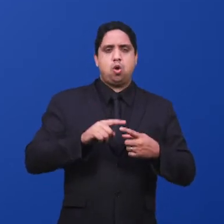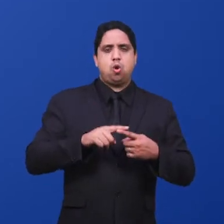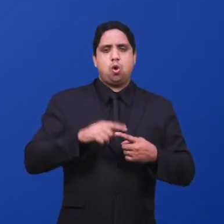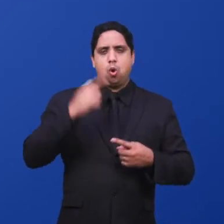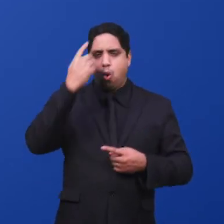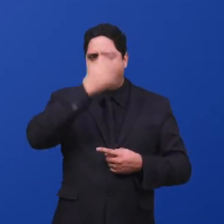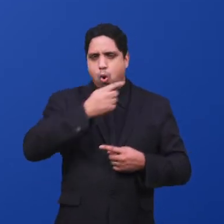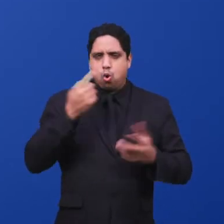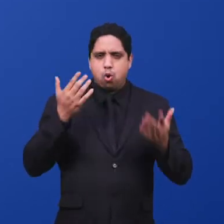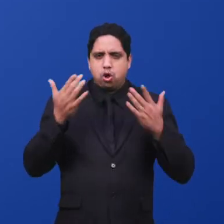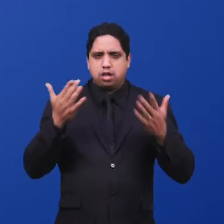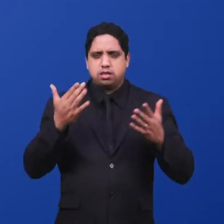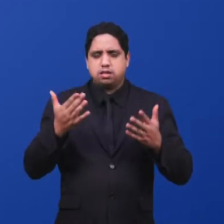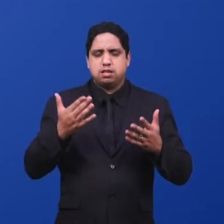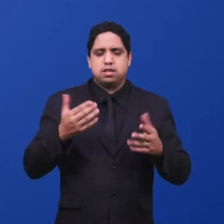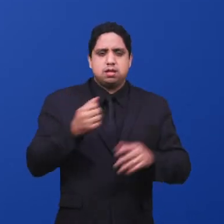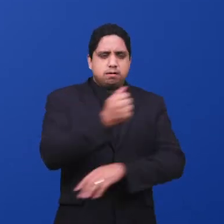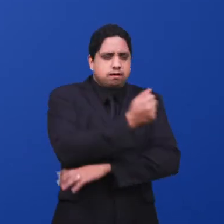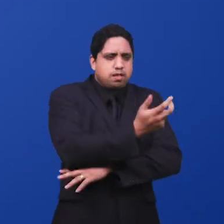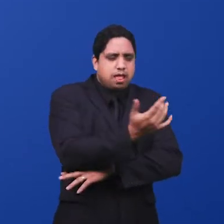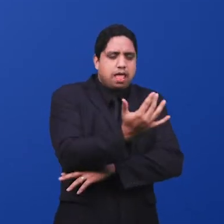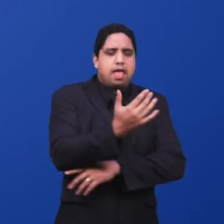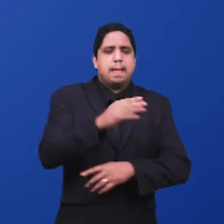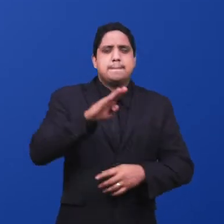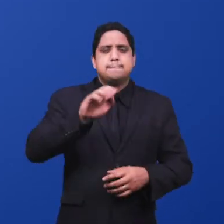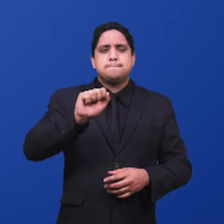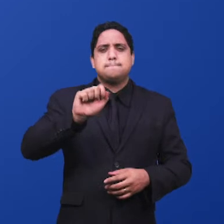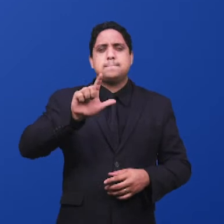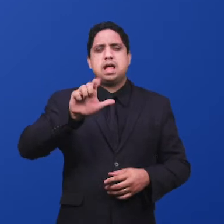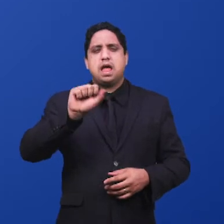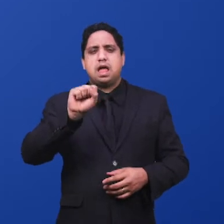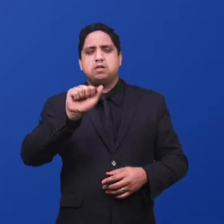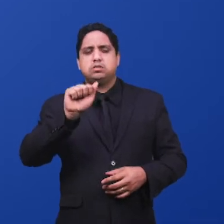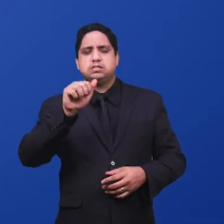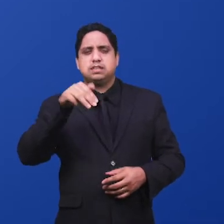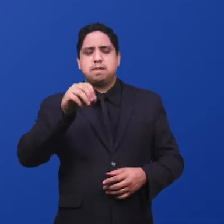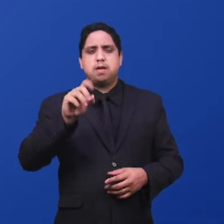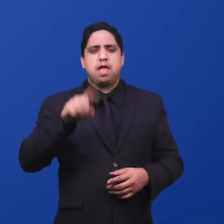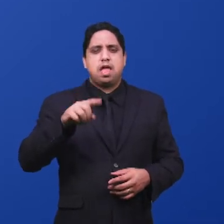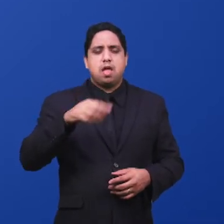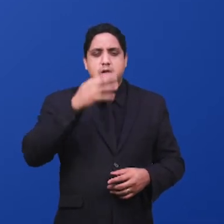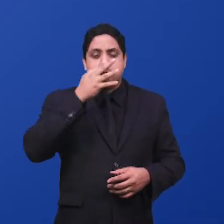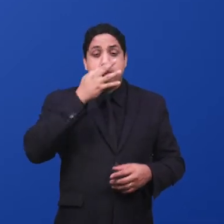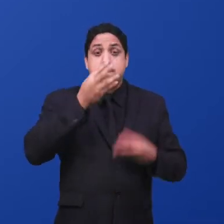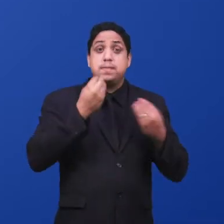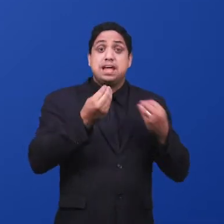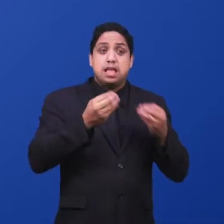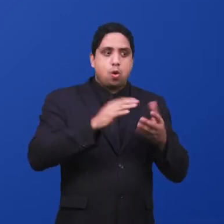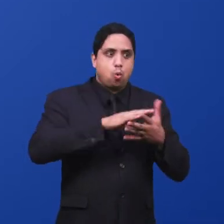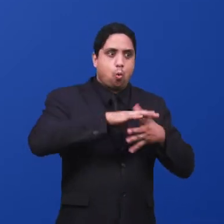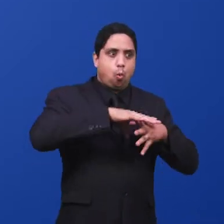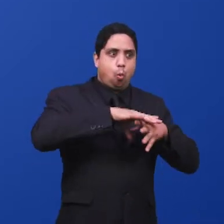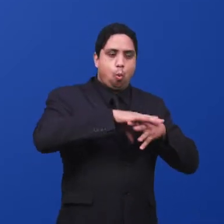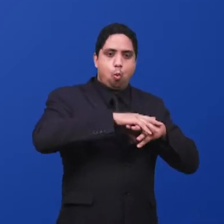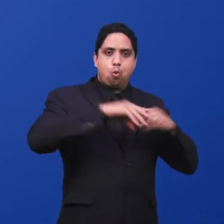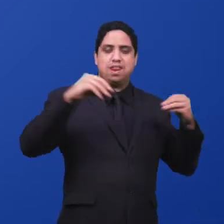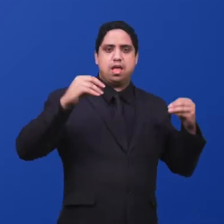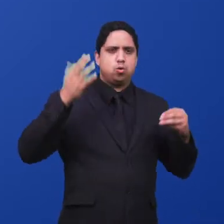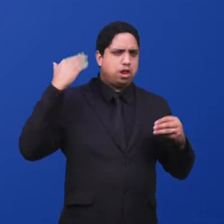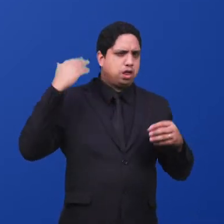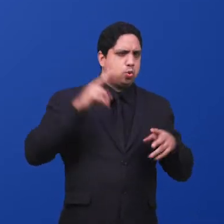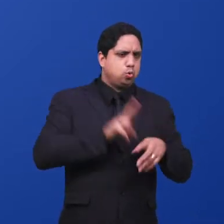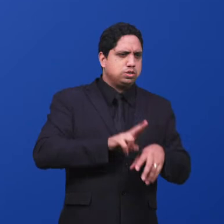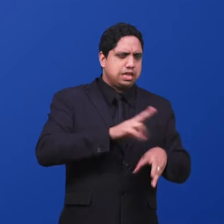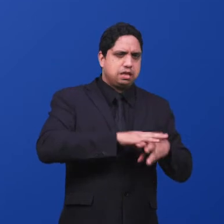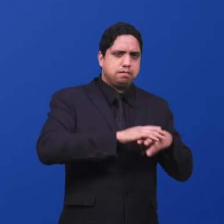de bálsamo. O bálsamo é uma planta que tinha como finalidade curar, que tinha como finalidade impedir que